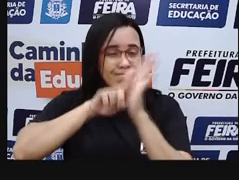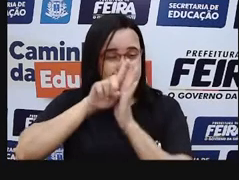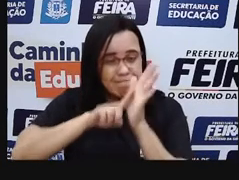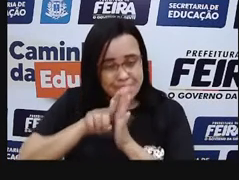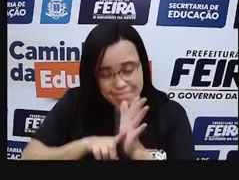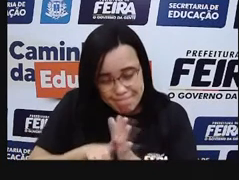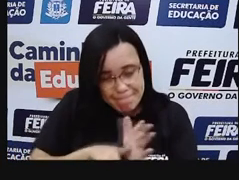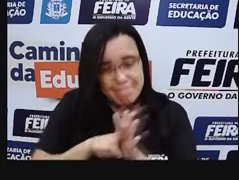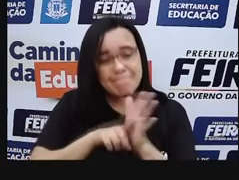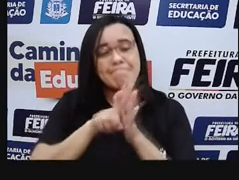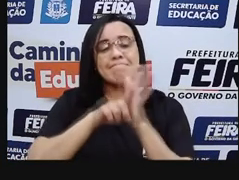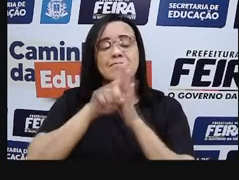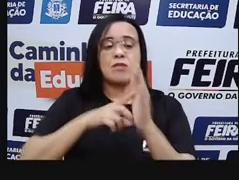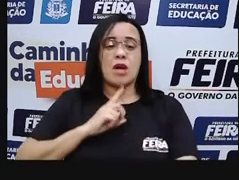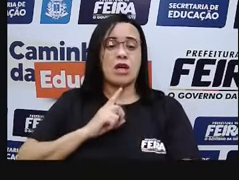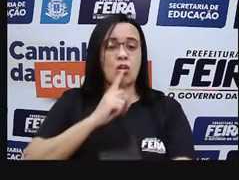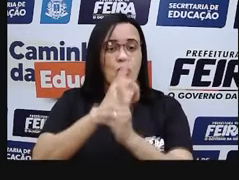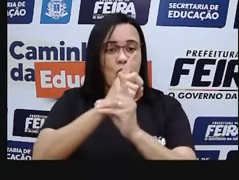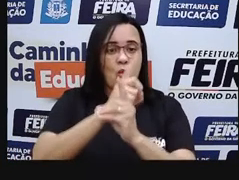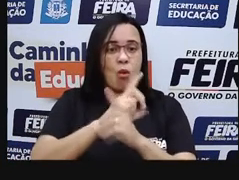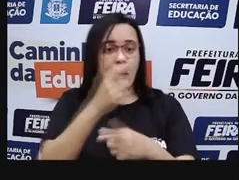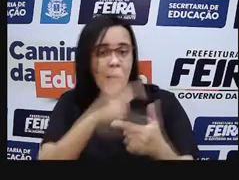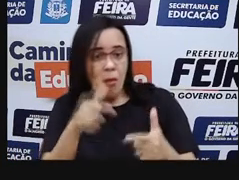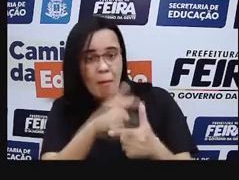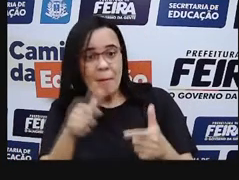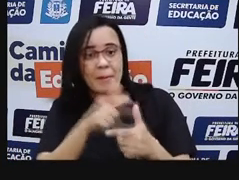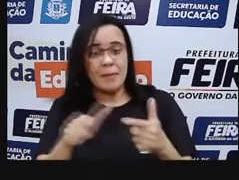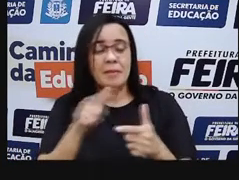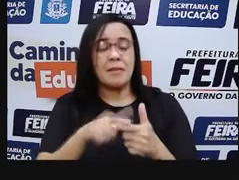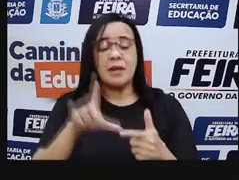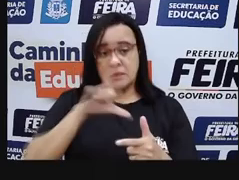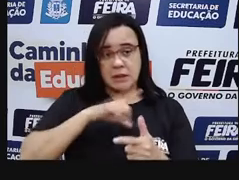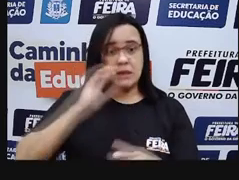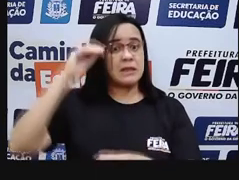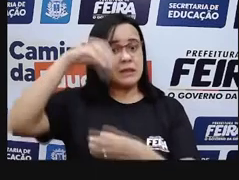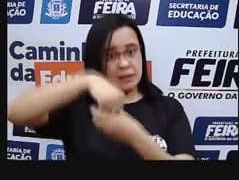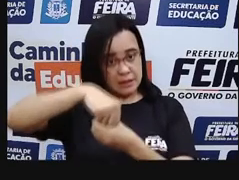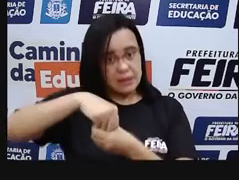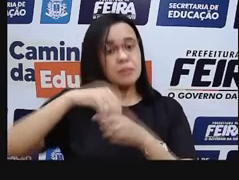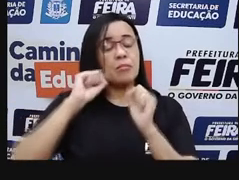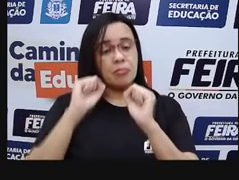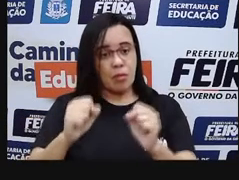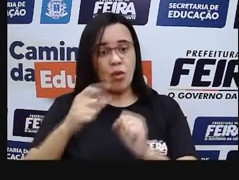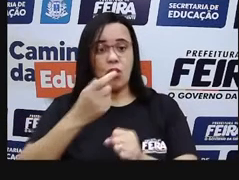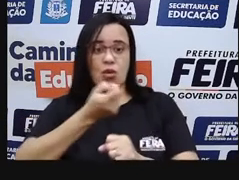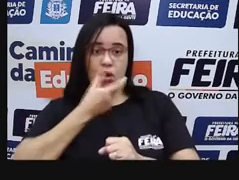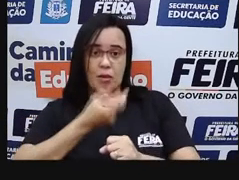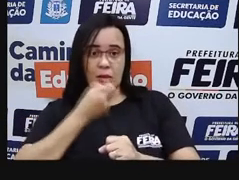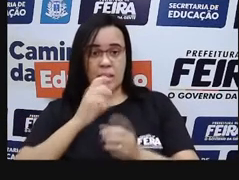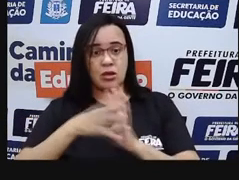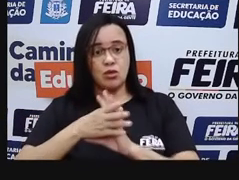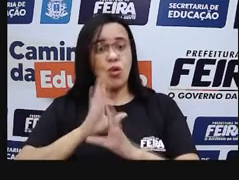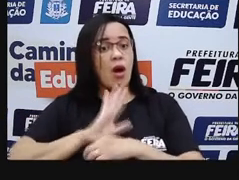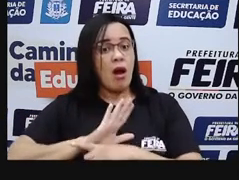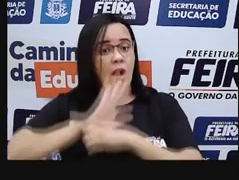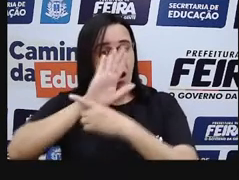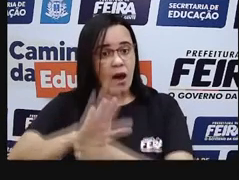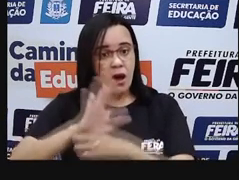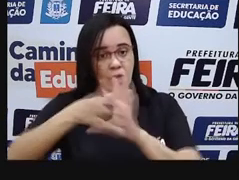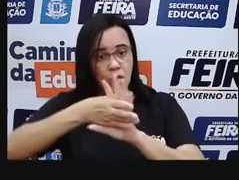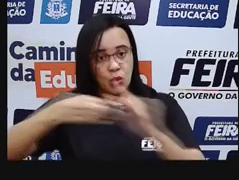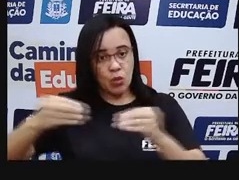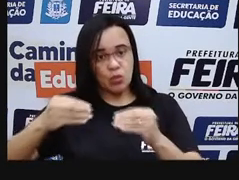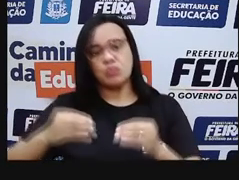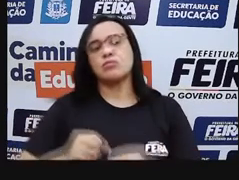doença alguma inconformidade de alguma informação é e esses é essa definir e também